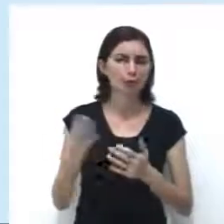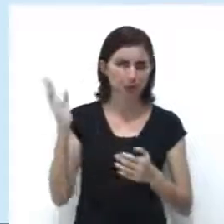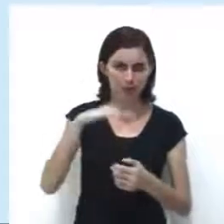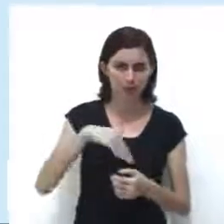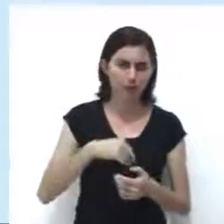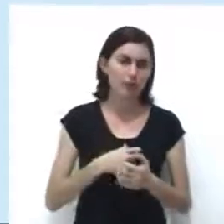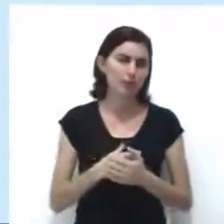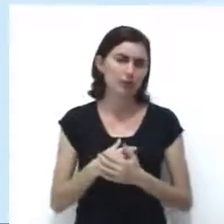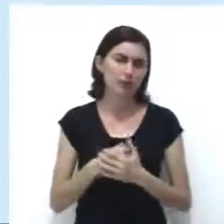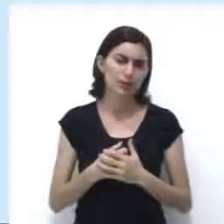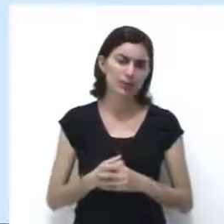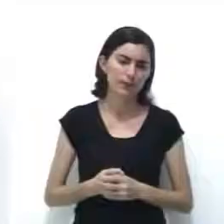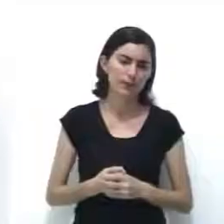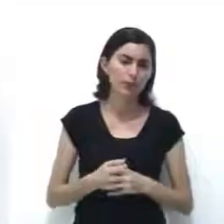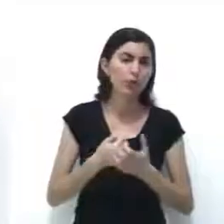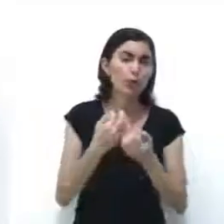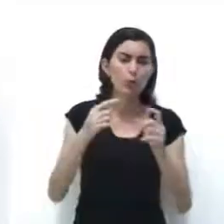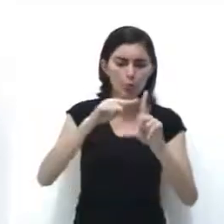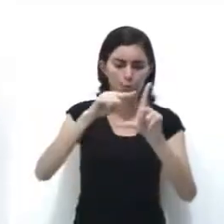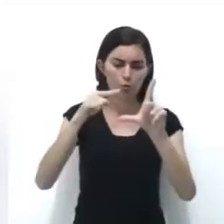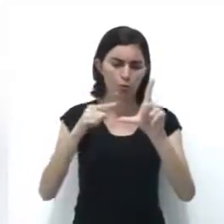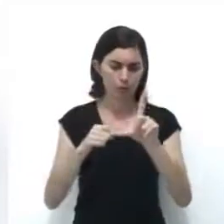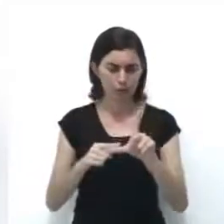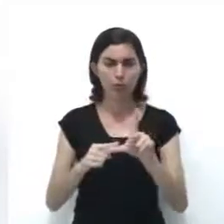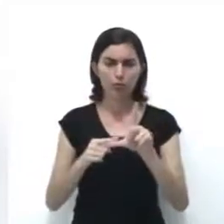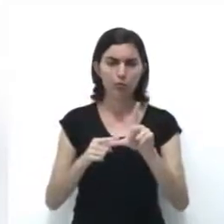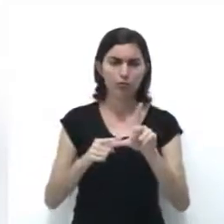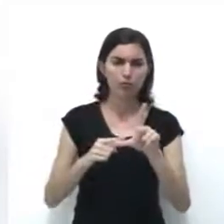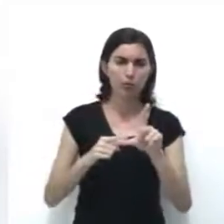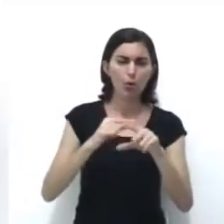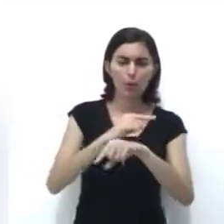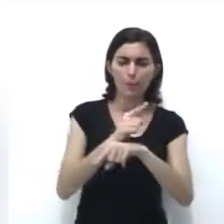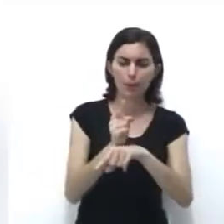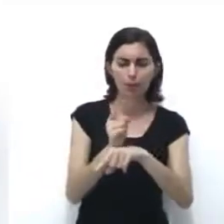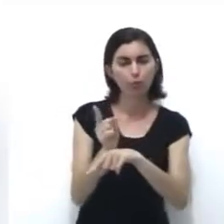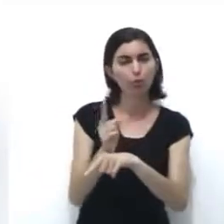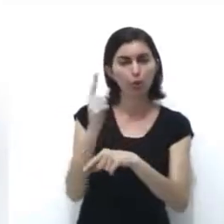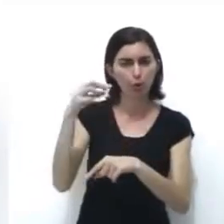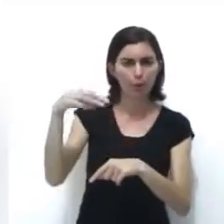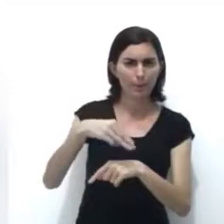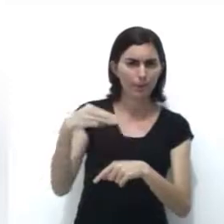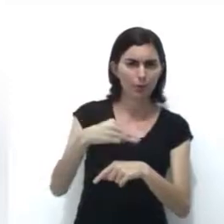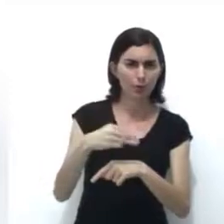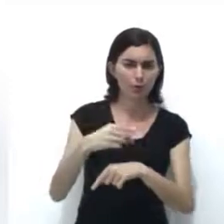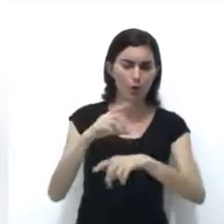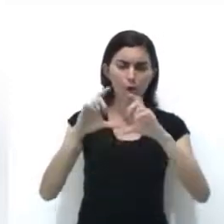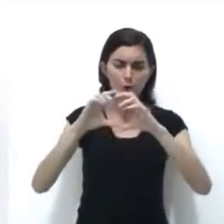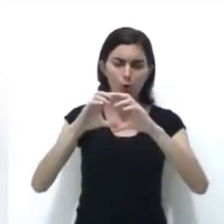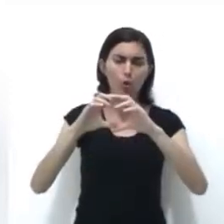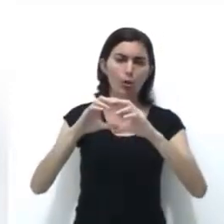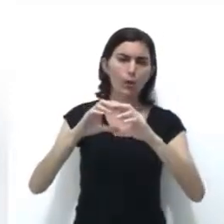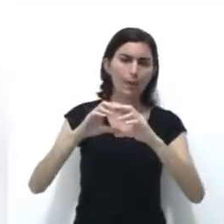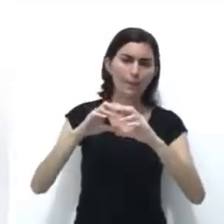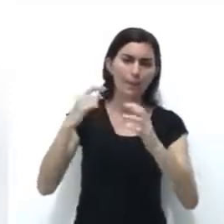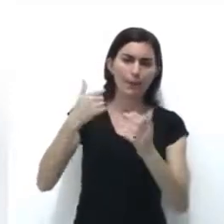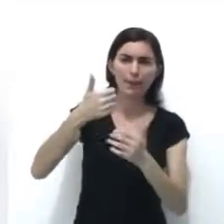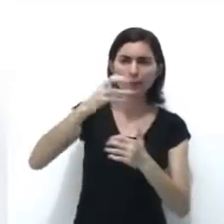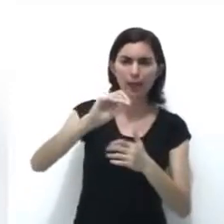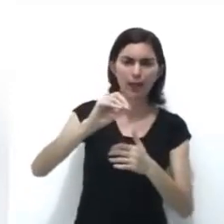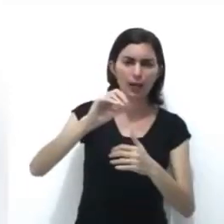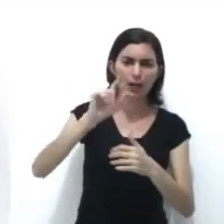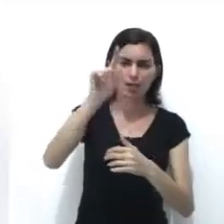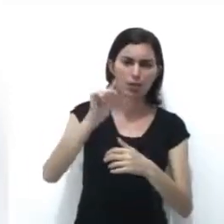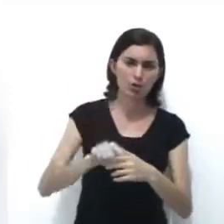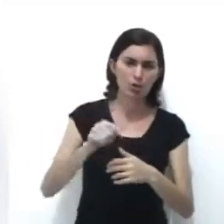ver. Vamos nessa? O ângulo formado pelo ponteiro da hora e do minuto em um relógio que marca